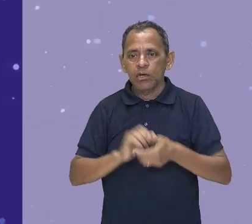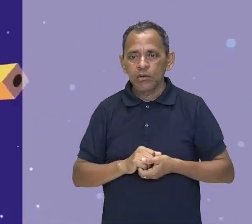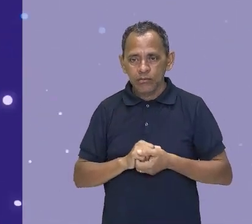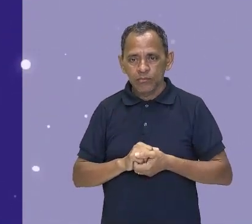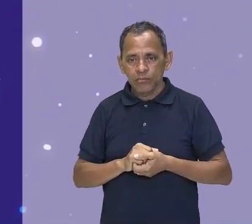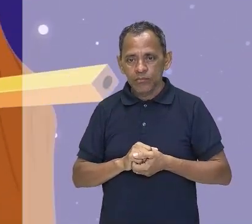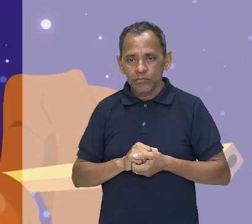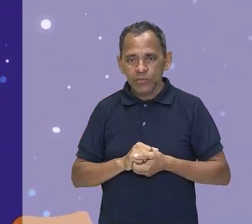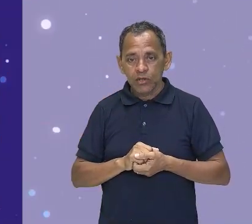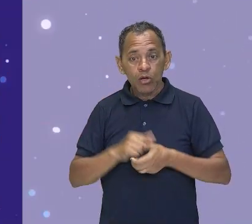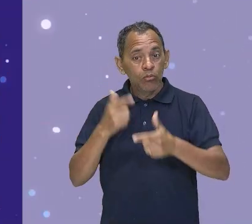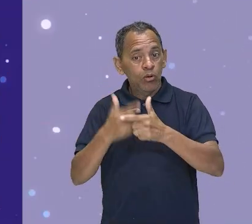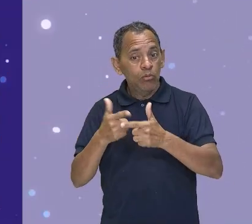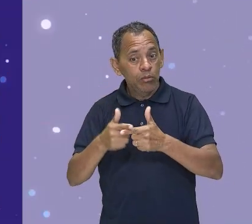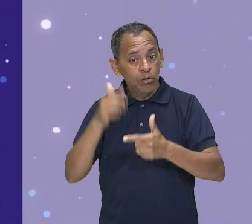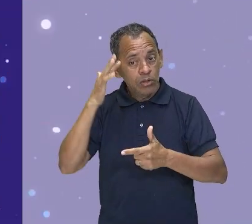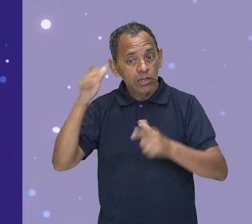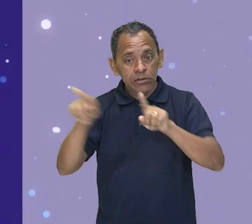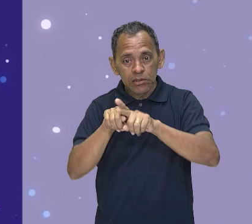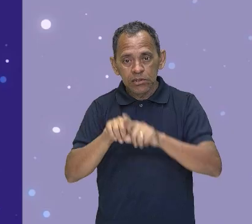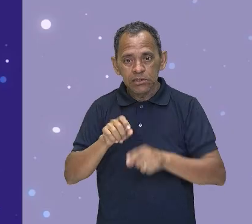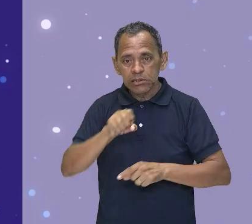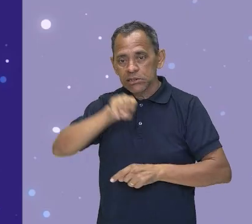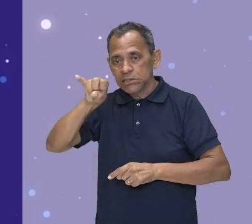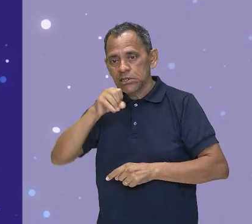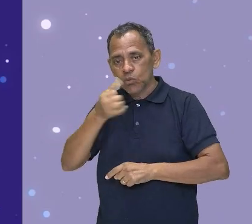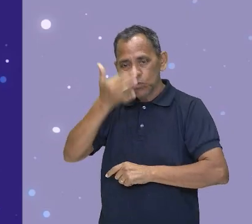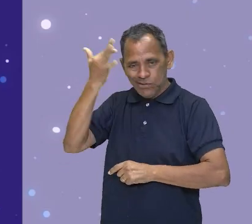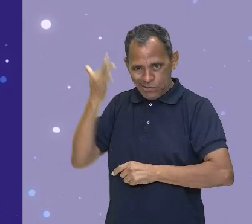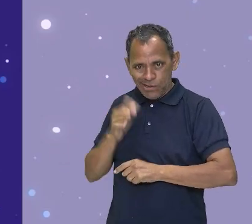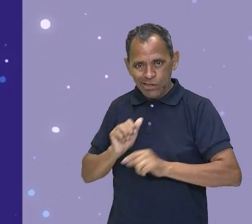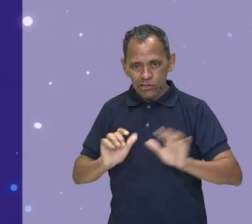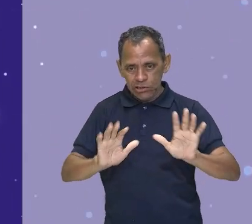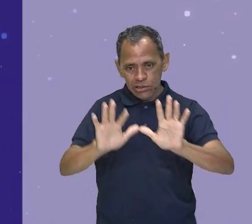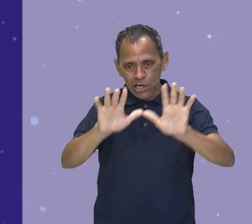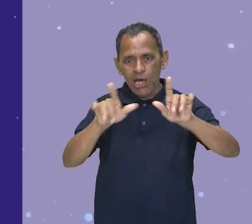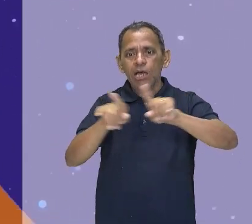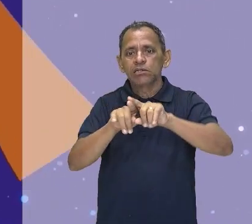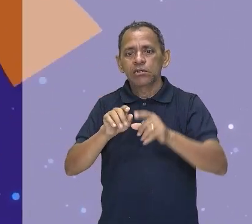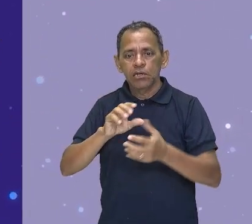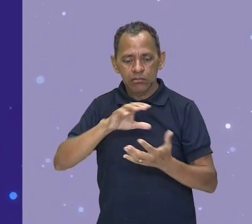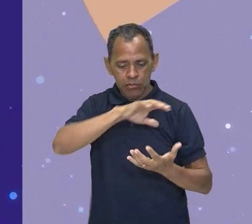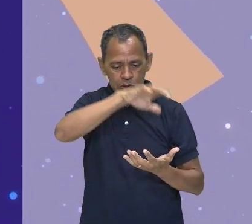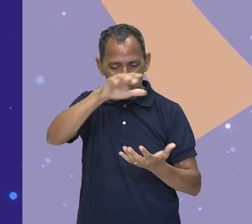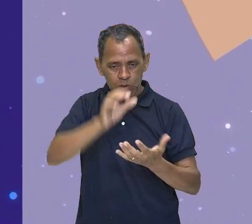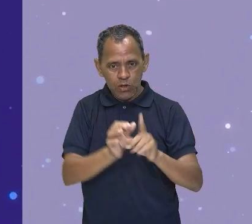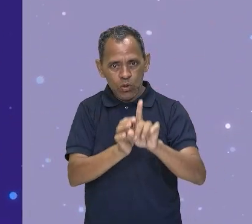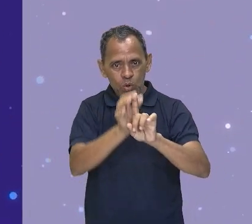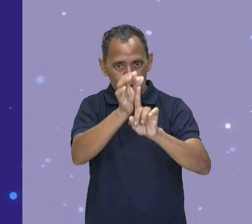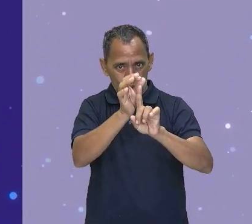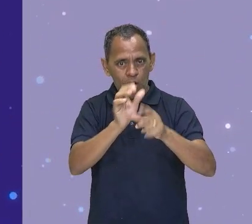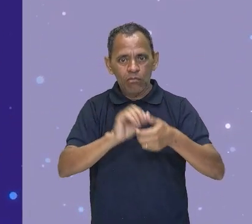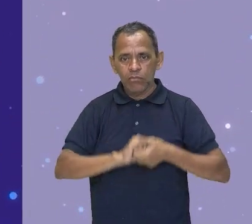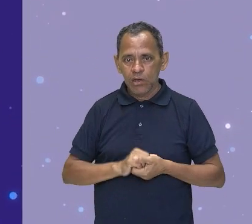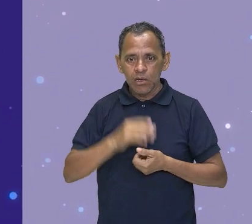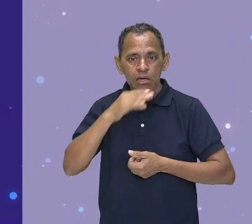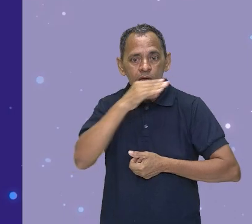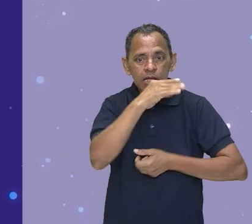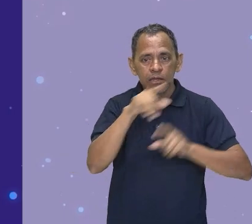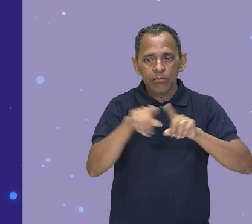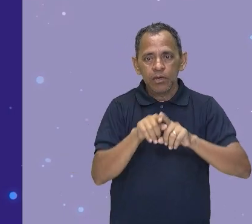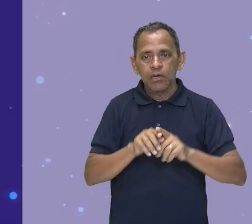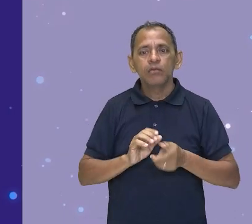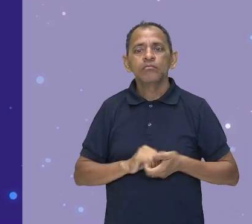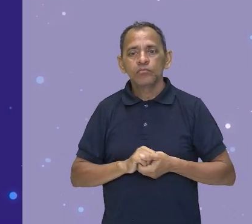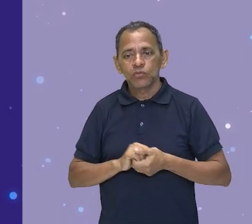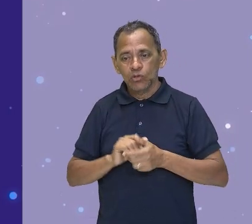O problema surge quando a quantidade de gases do efeito estufa aumenta demais. principalmente por causa das atividades humanas,